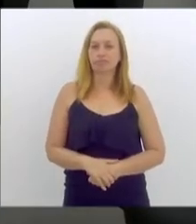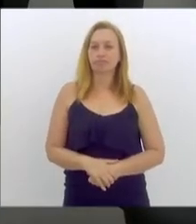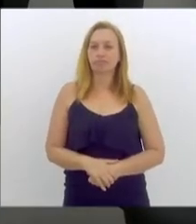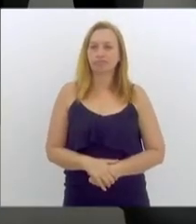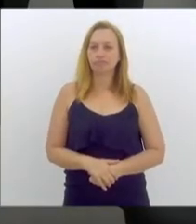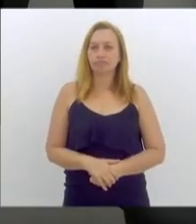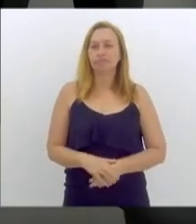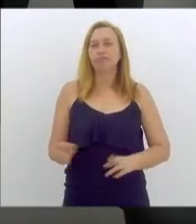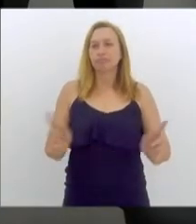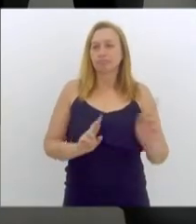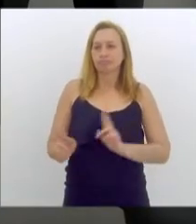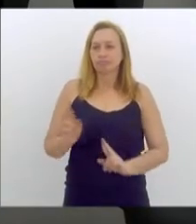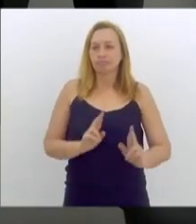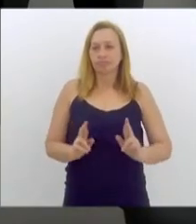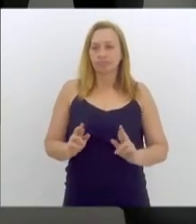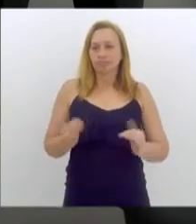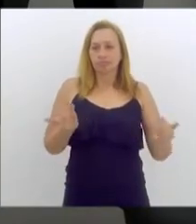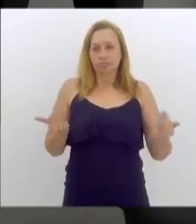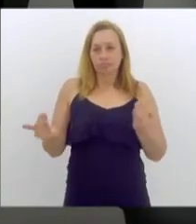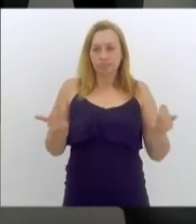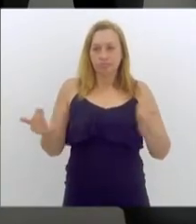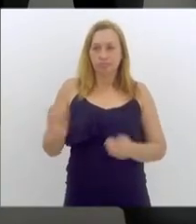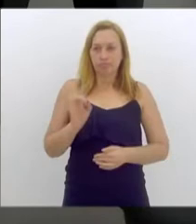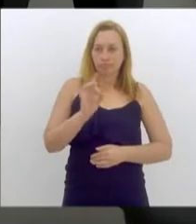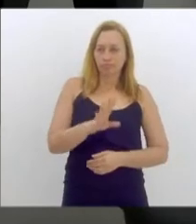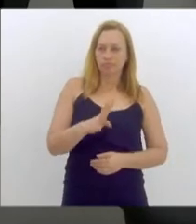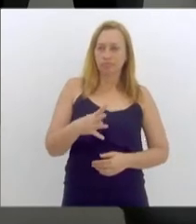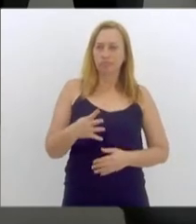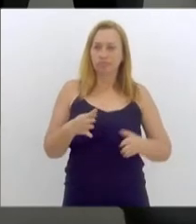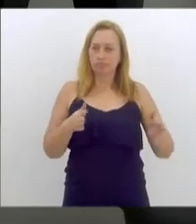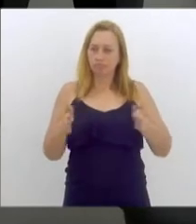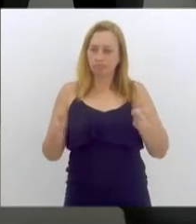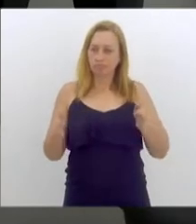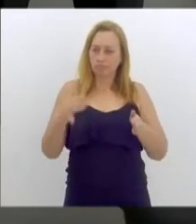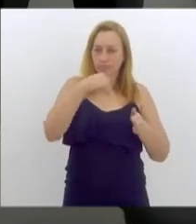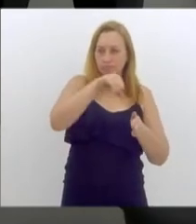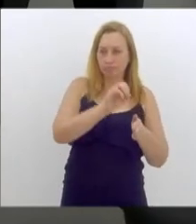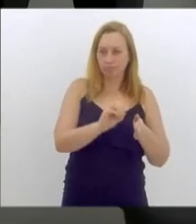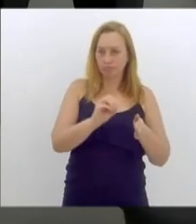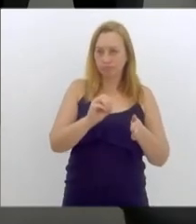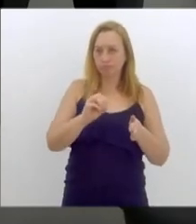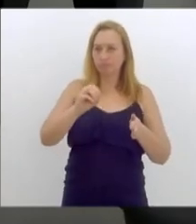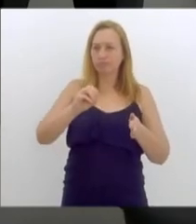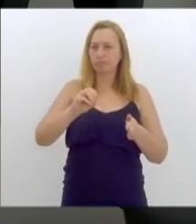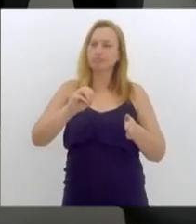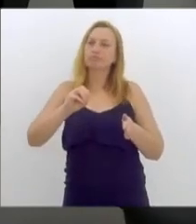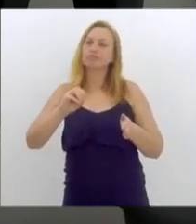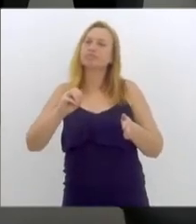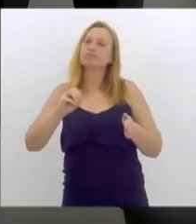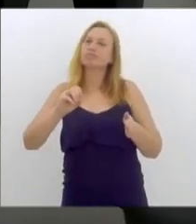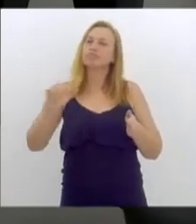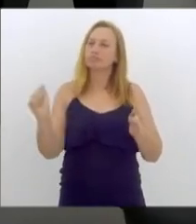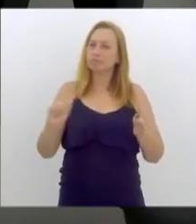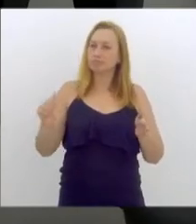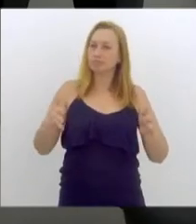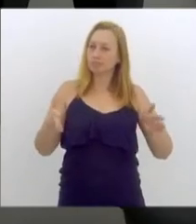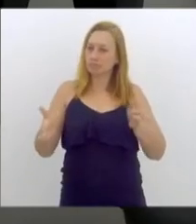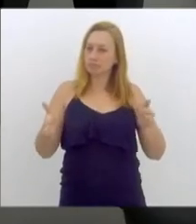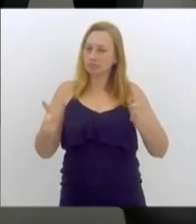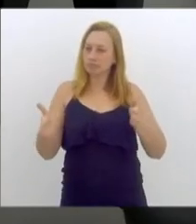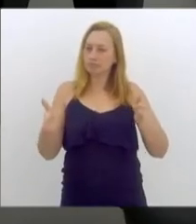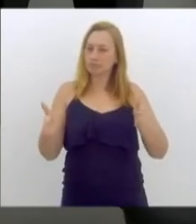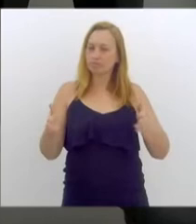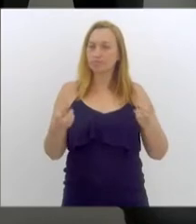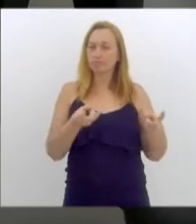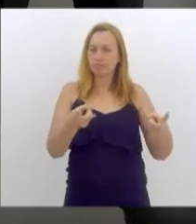com relação comparando-se somente os quadrimestre na o terceiro quadrimestre primeiro quadrimestre segundo quadrimex o que a gente percebe